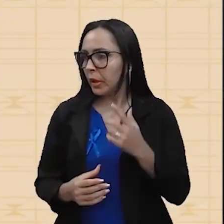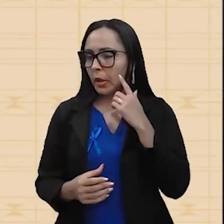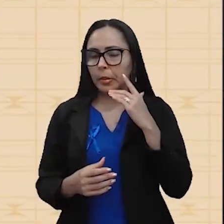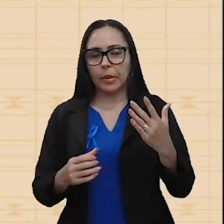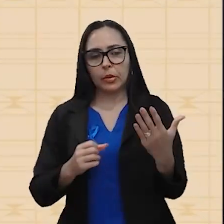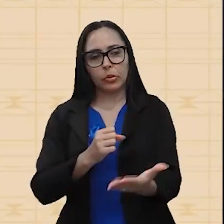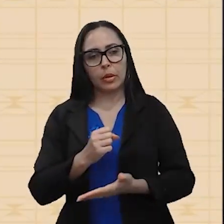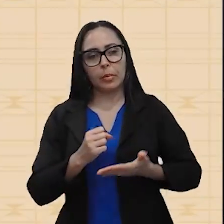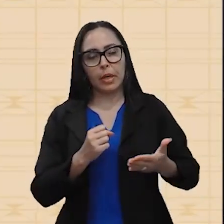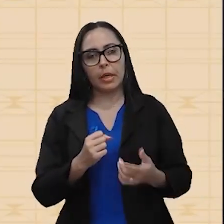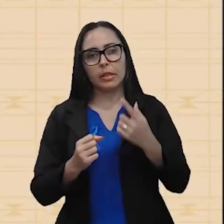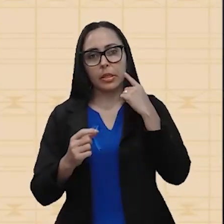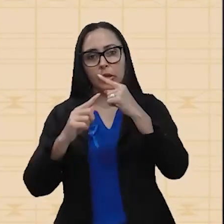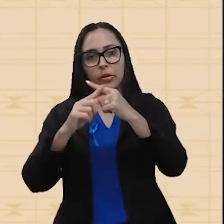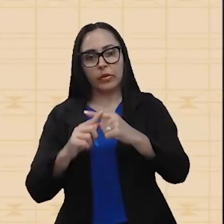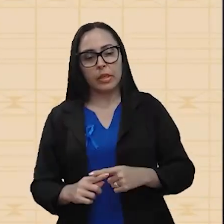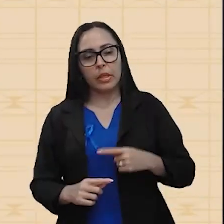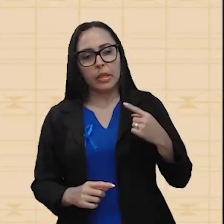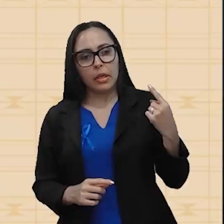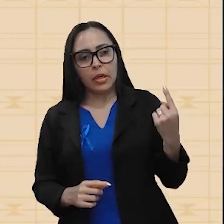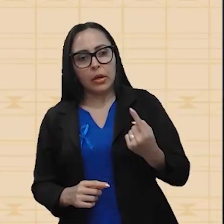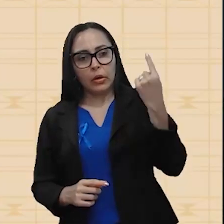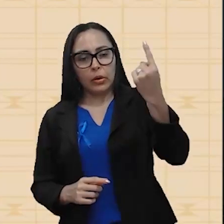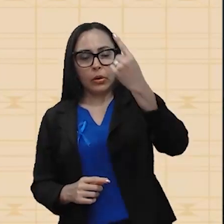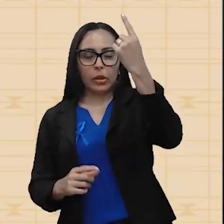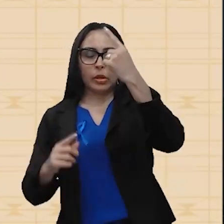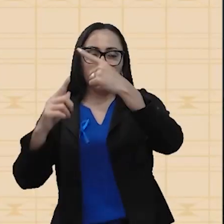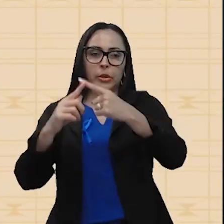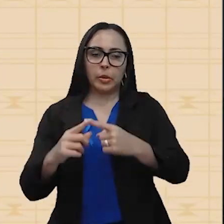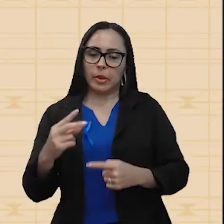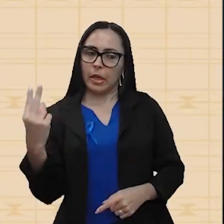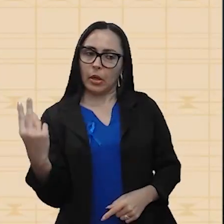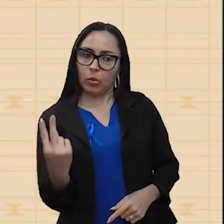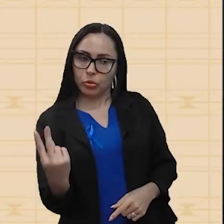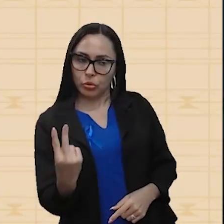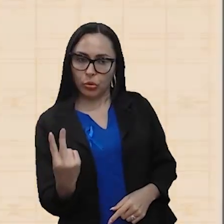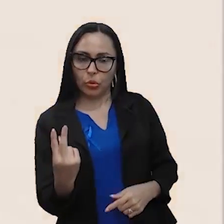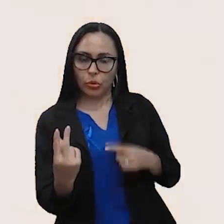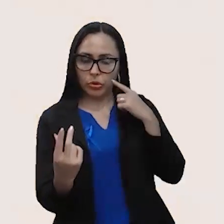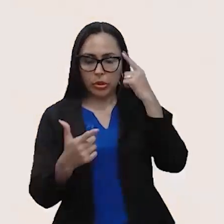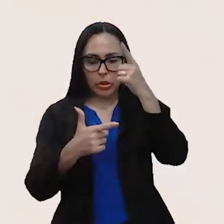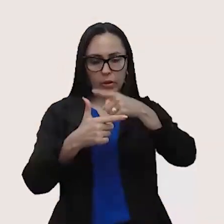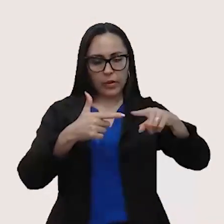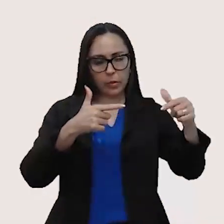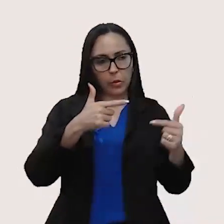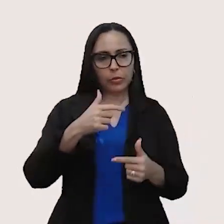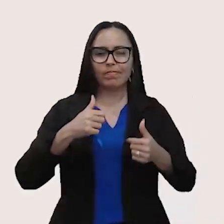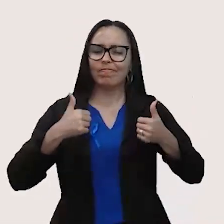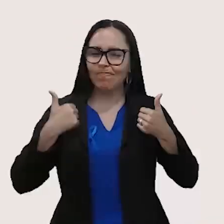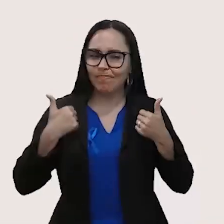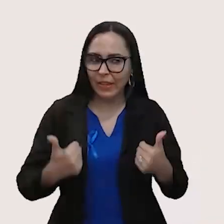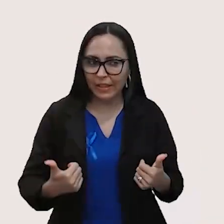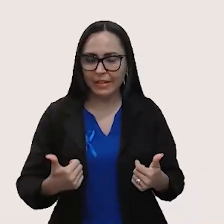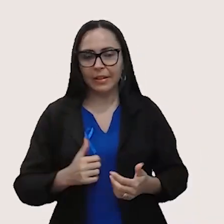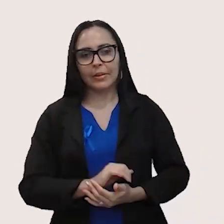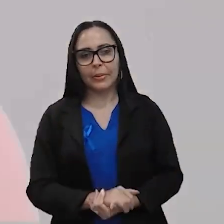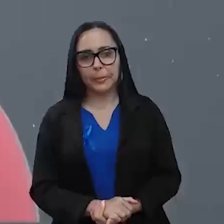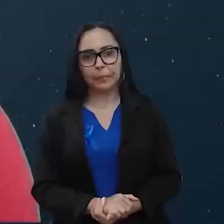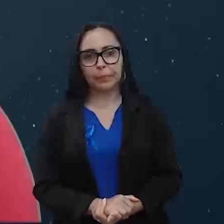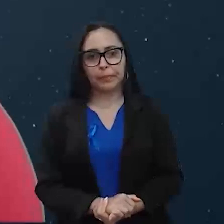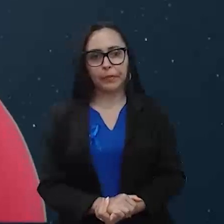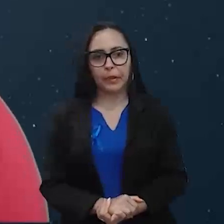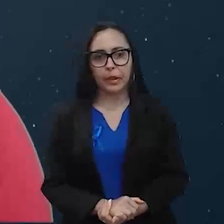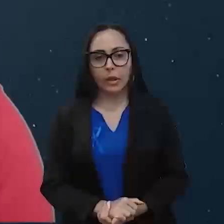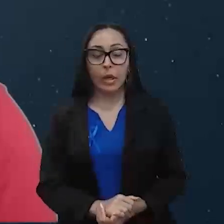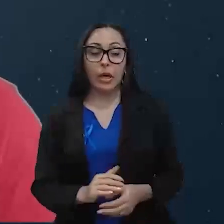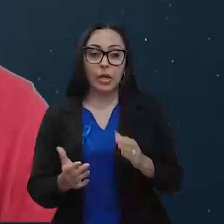vezes a altura, multiplico essas duas medidas e divido por 2. Beleza? Show de bola? Porém, em algumas